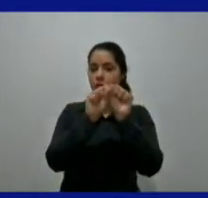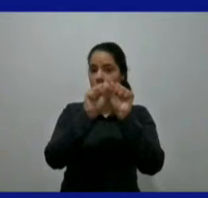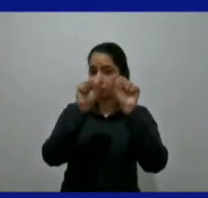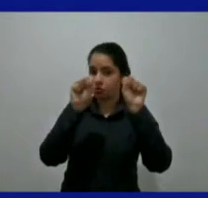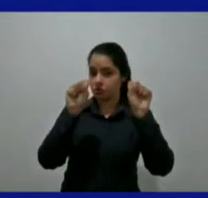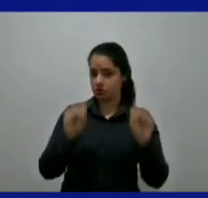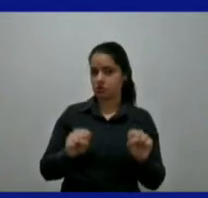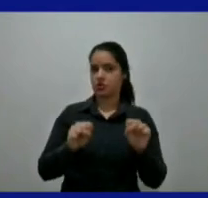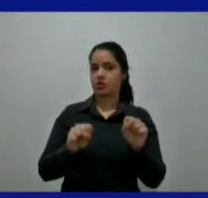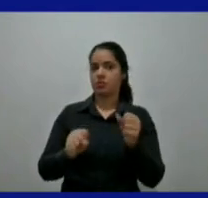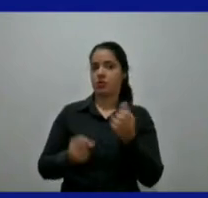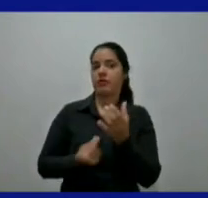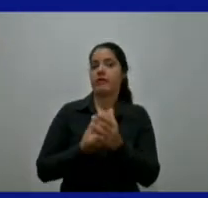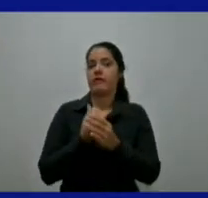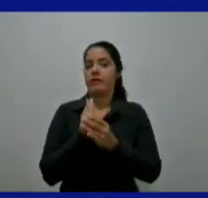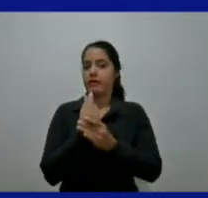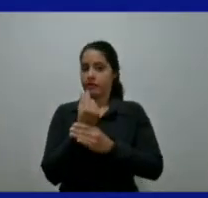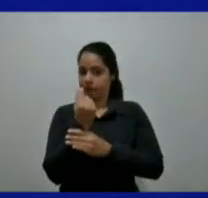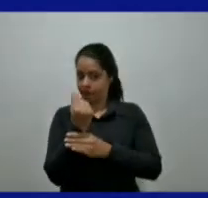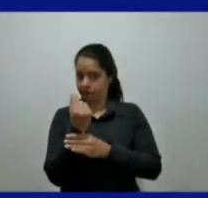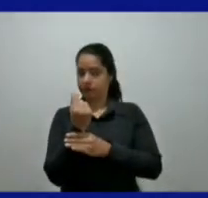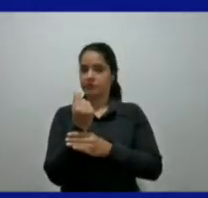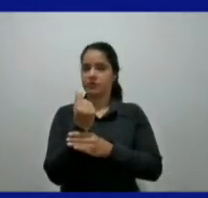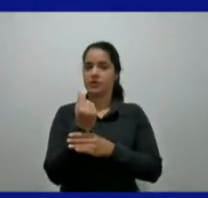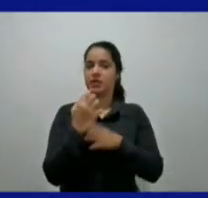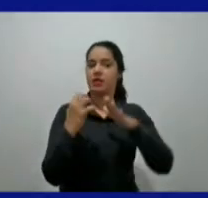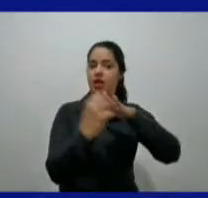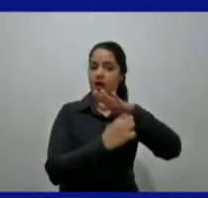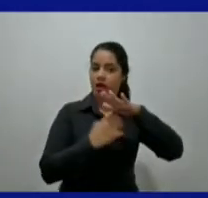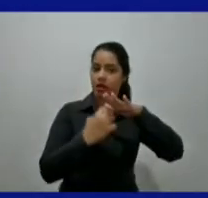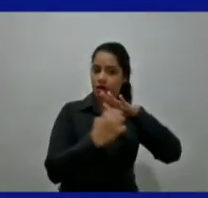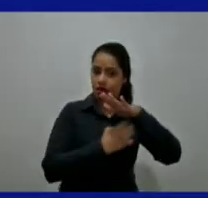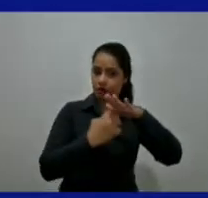serão rentáveis enquanto elas beneficiarem